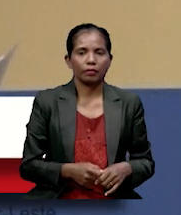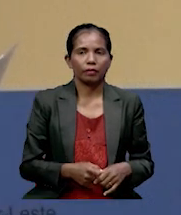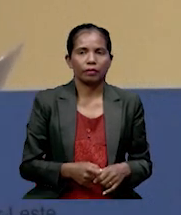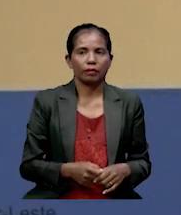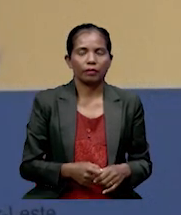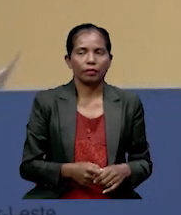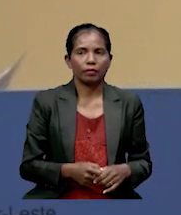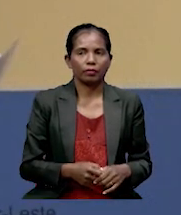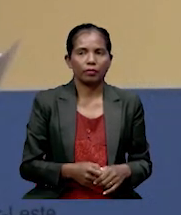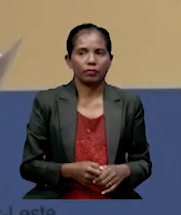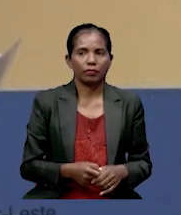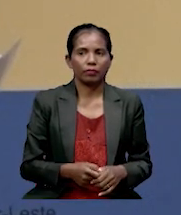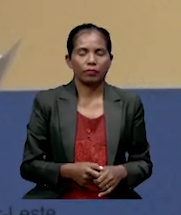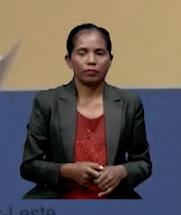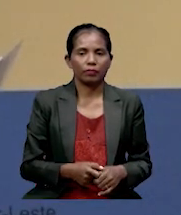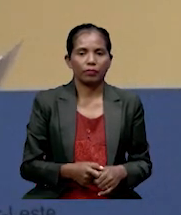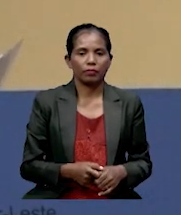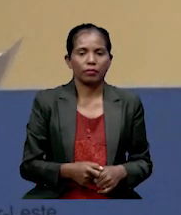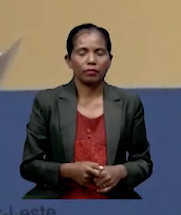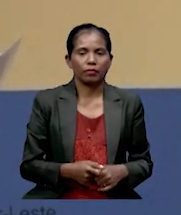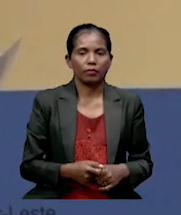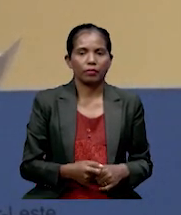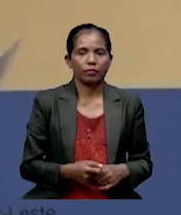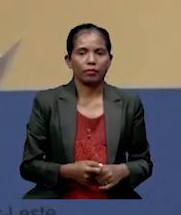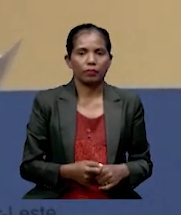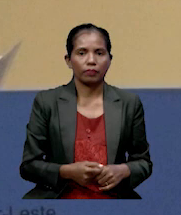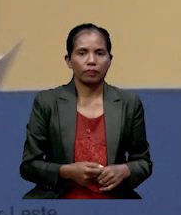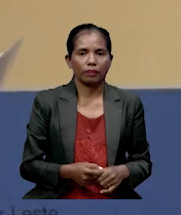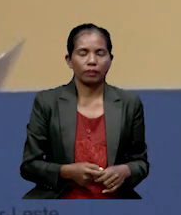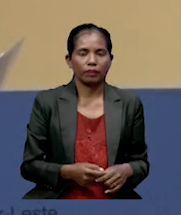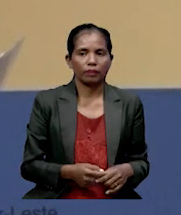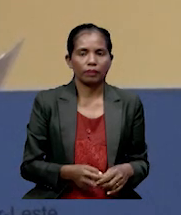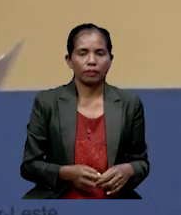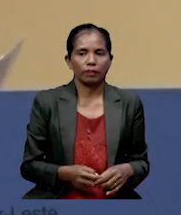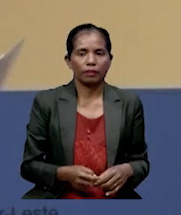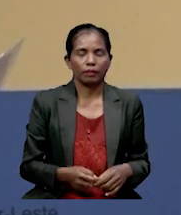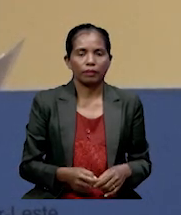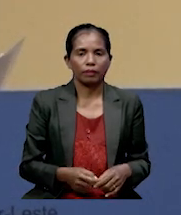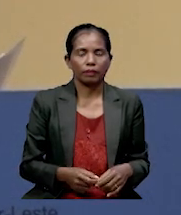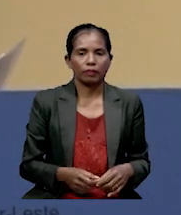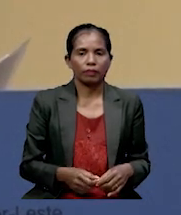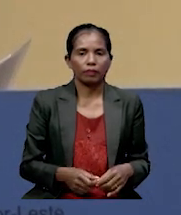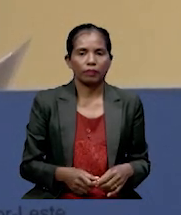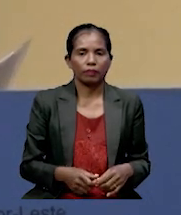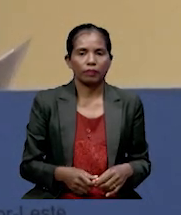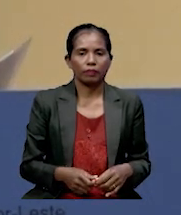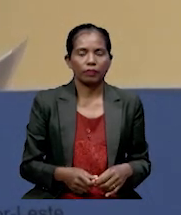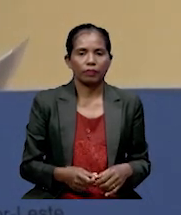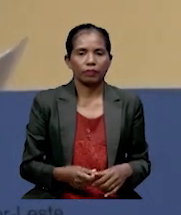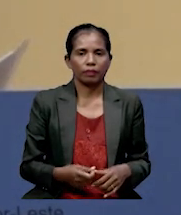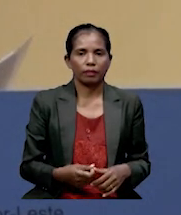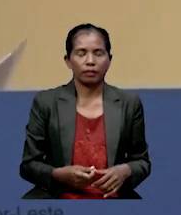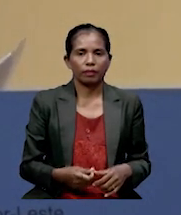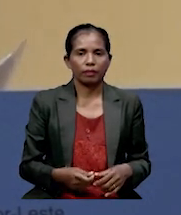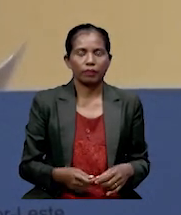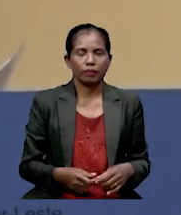nesta nova casa do Papa, que servirá de apoio ao representante pontifício no